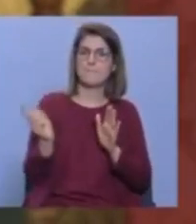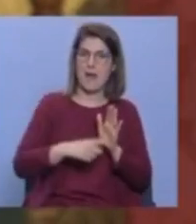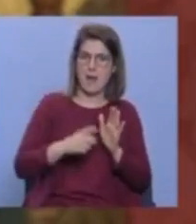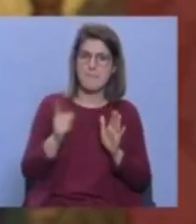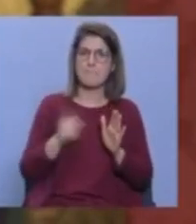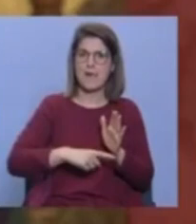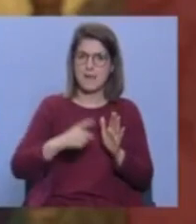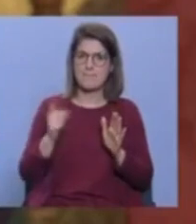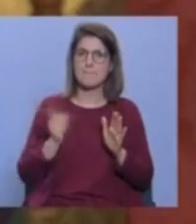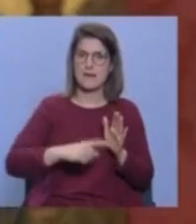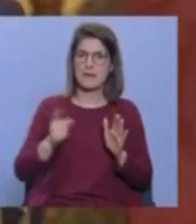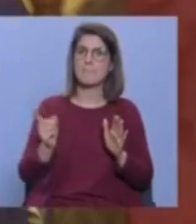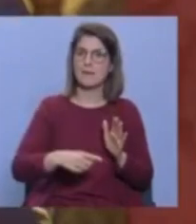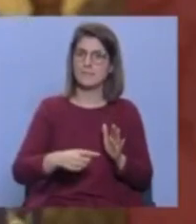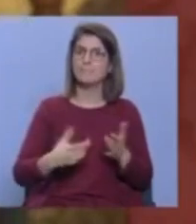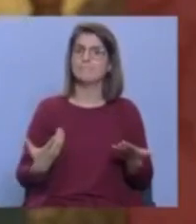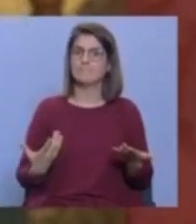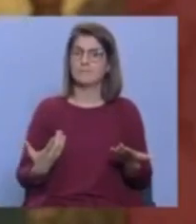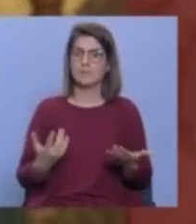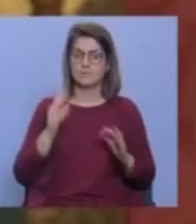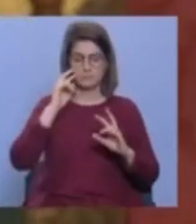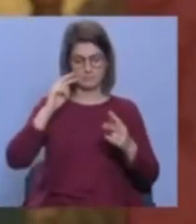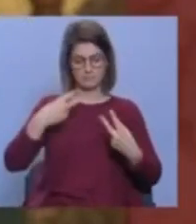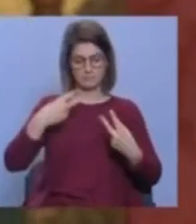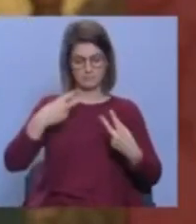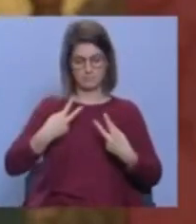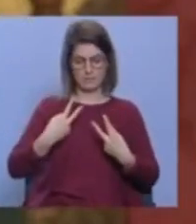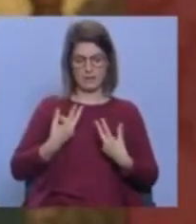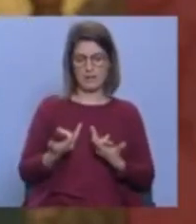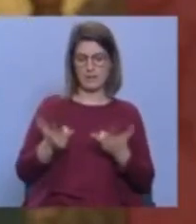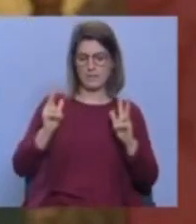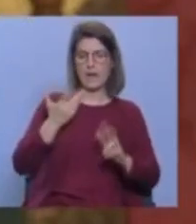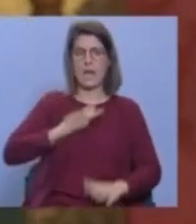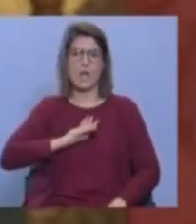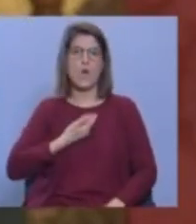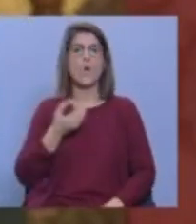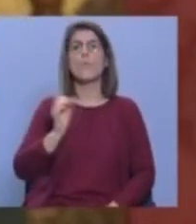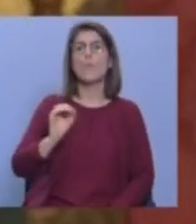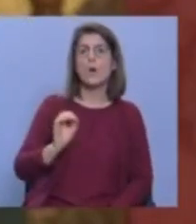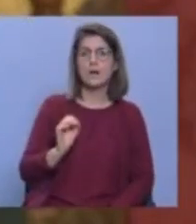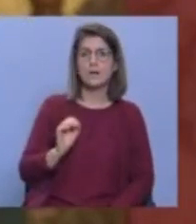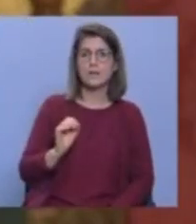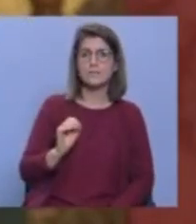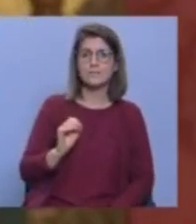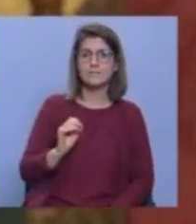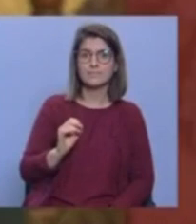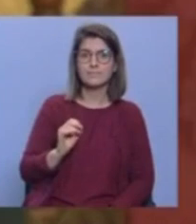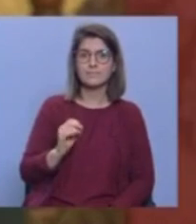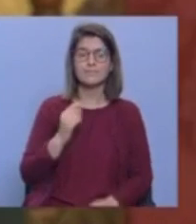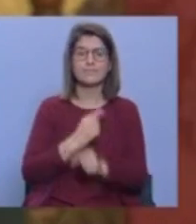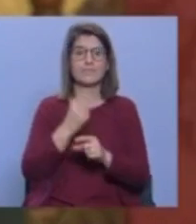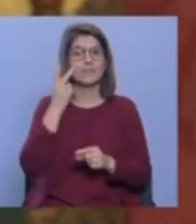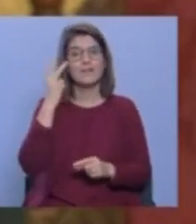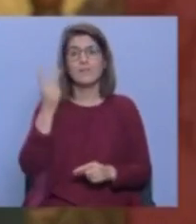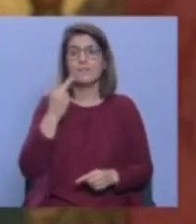aí que eu próprio vejo se sou livre ou não sou livre. Portanto, a nossa vida